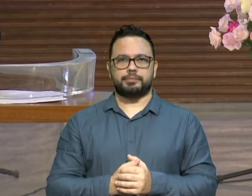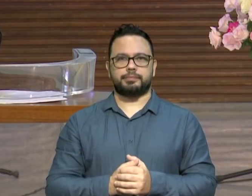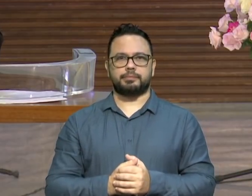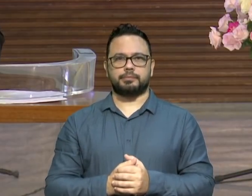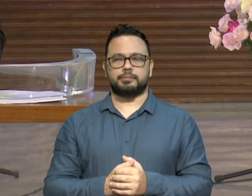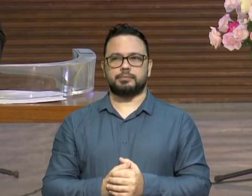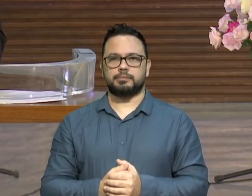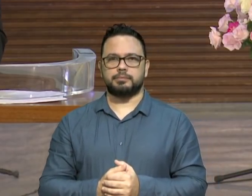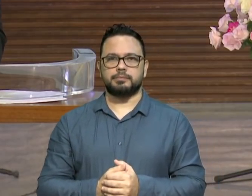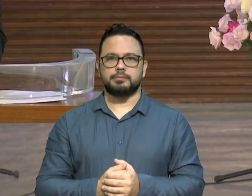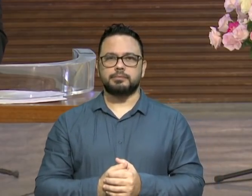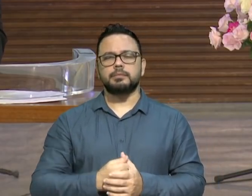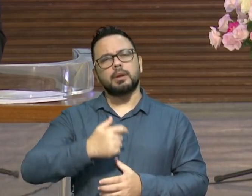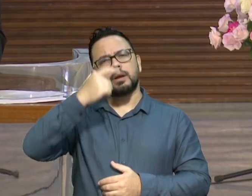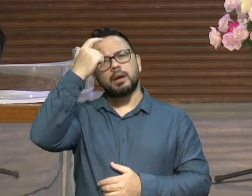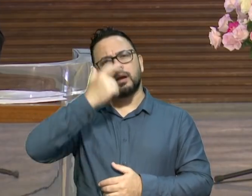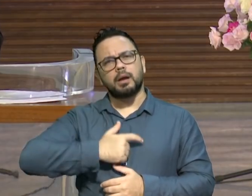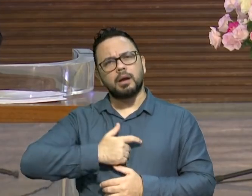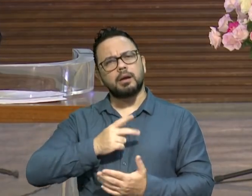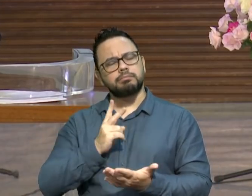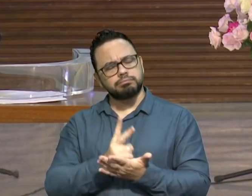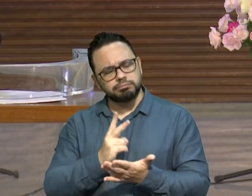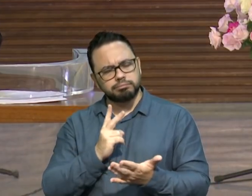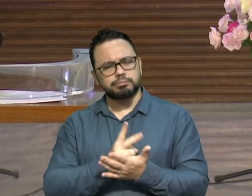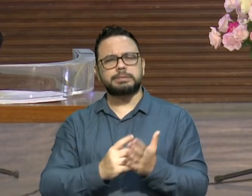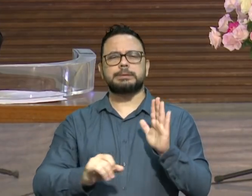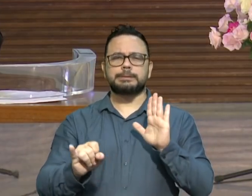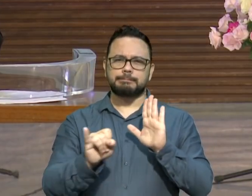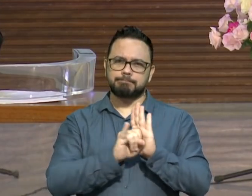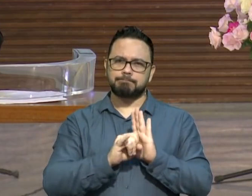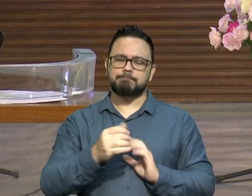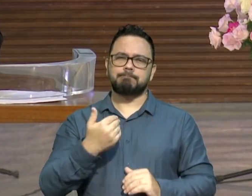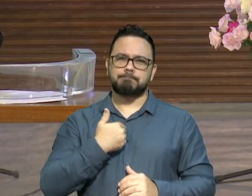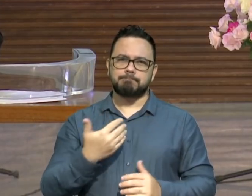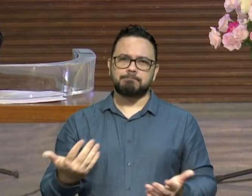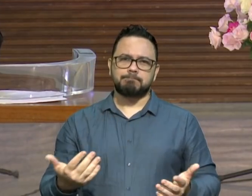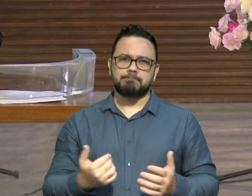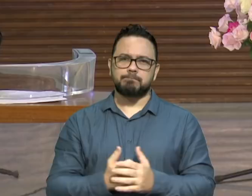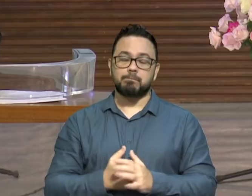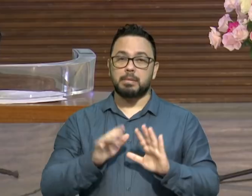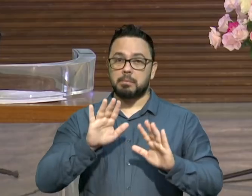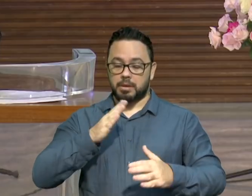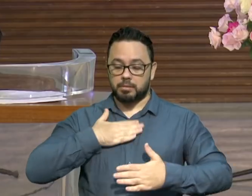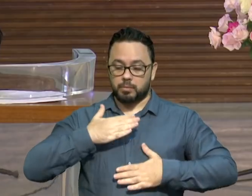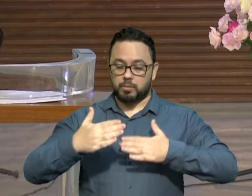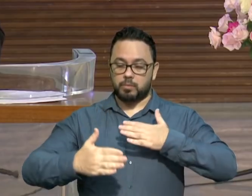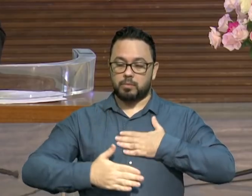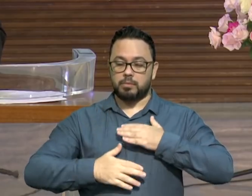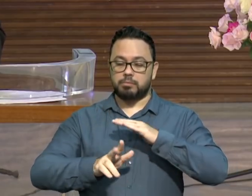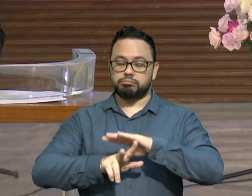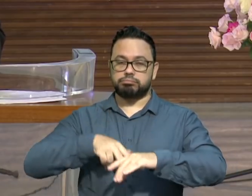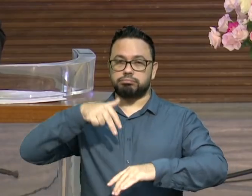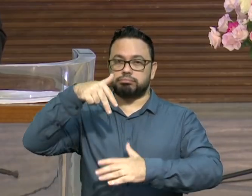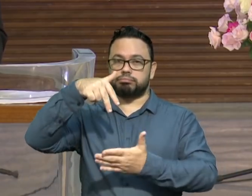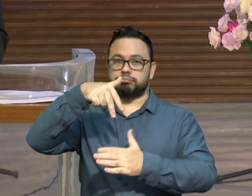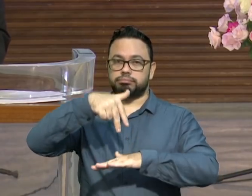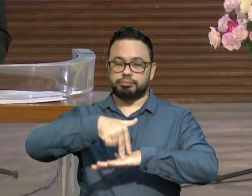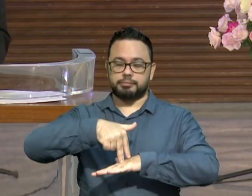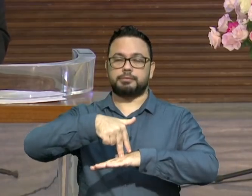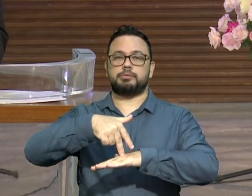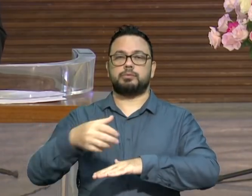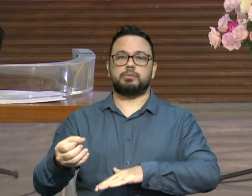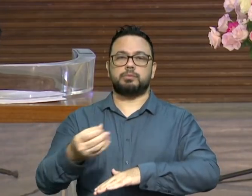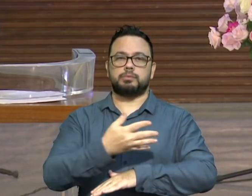e quem eu sou pela graça de Deus eu sempre serei é mais um corpo glorificado a semente